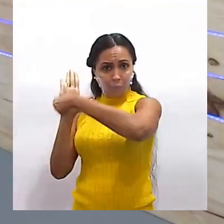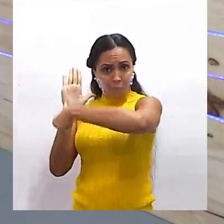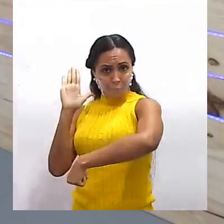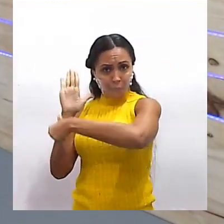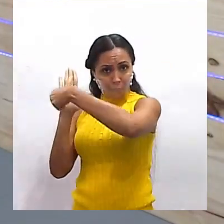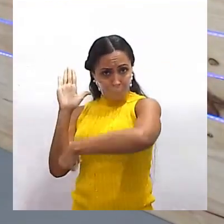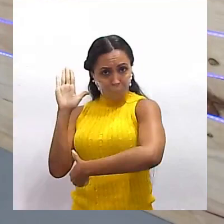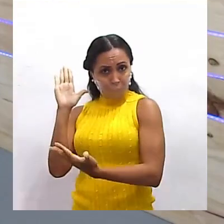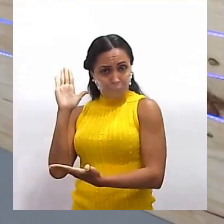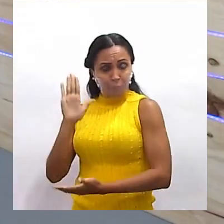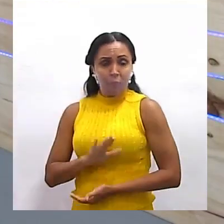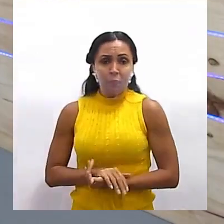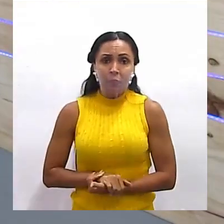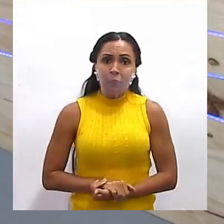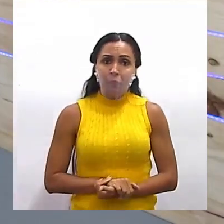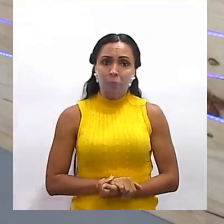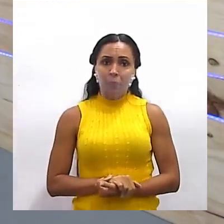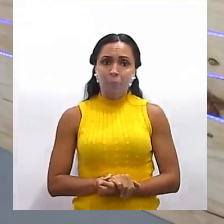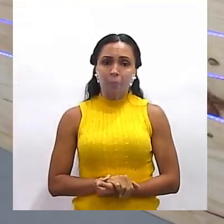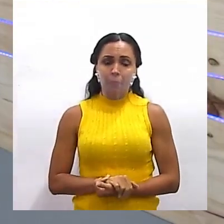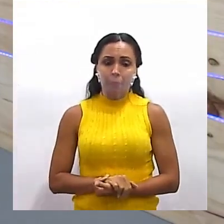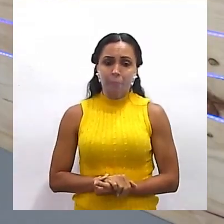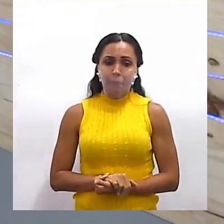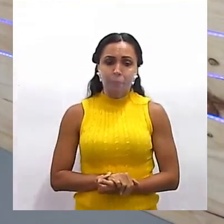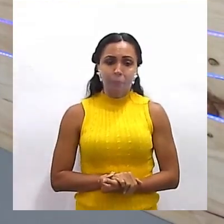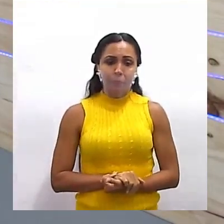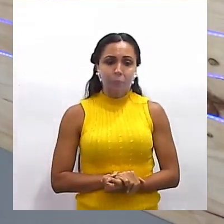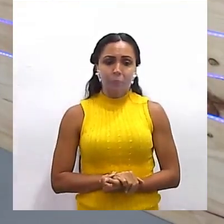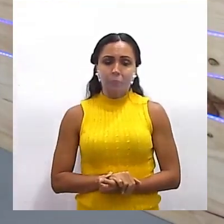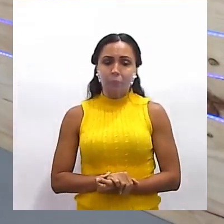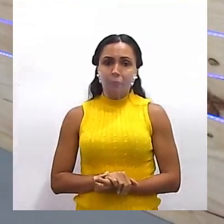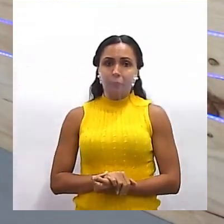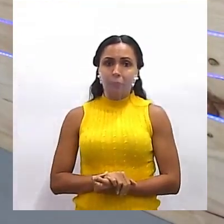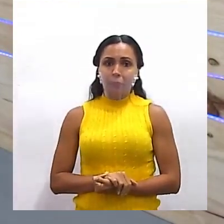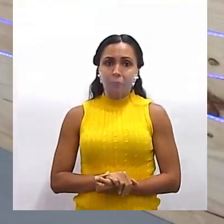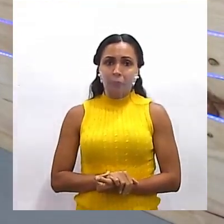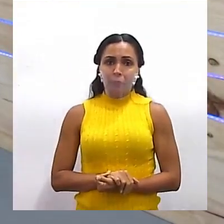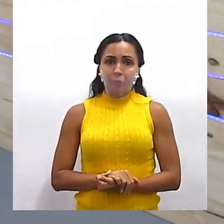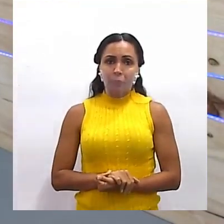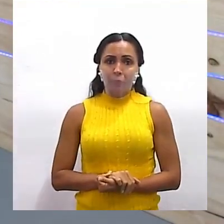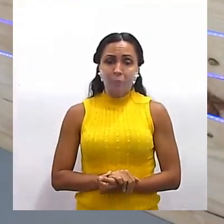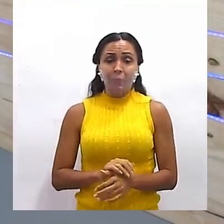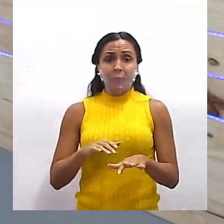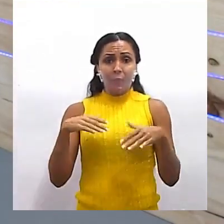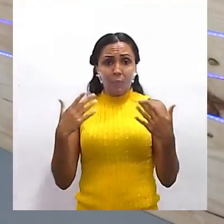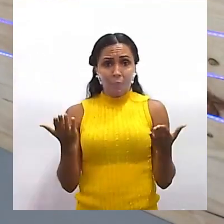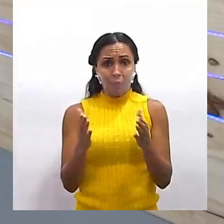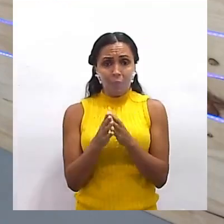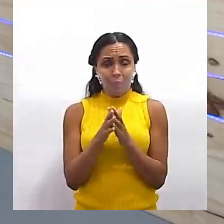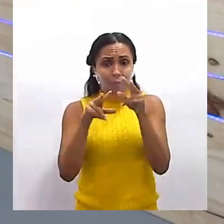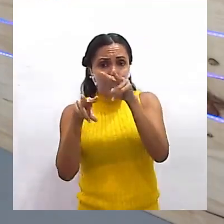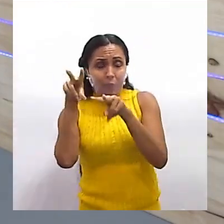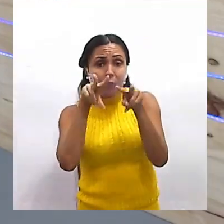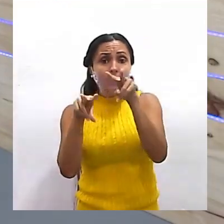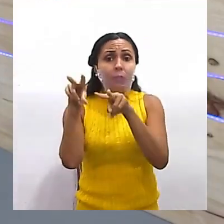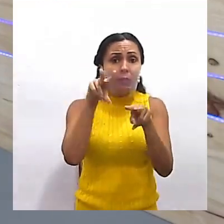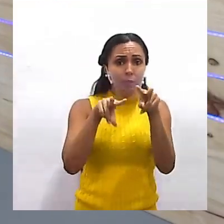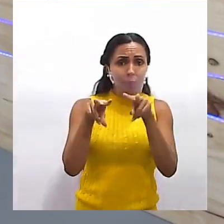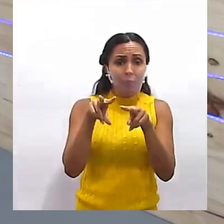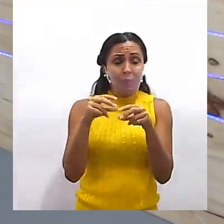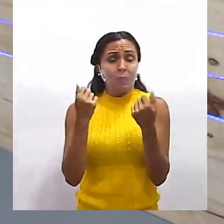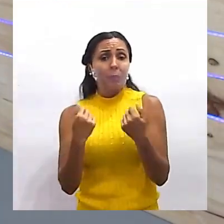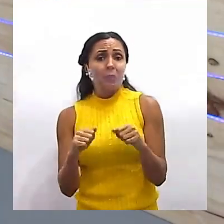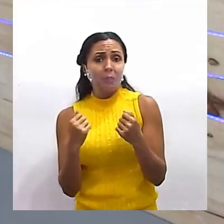Conferência quantitativa, qualitativa e documental. Essa questão dessa conferência, ela tem que ser